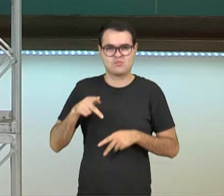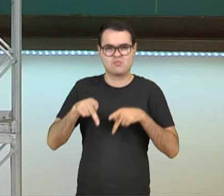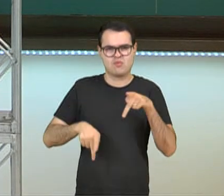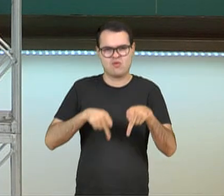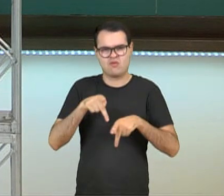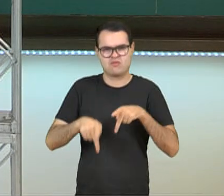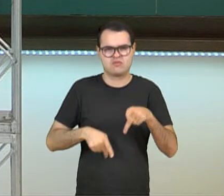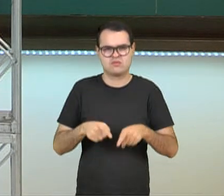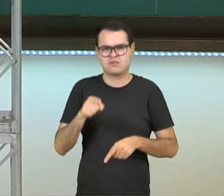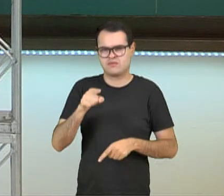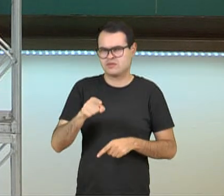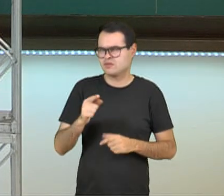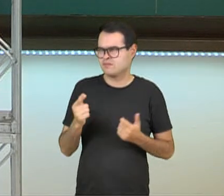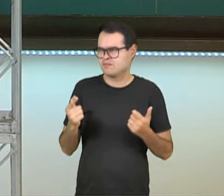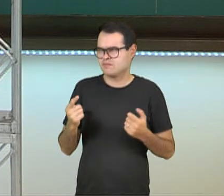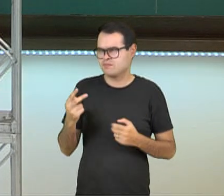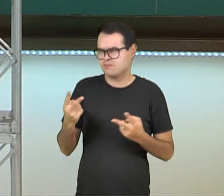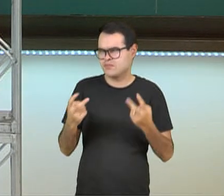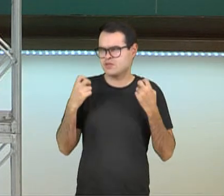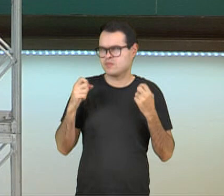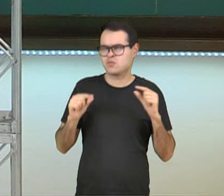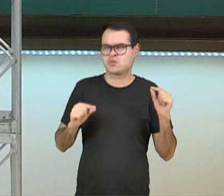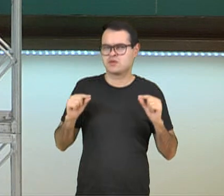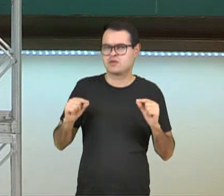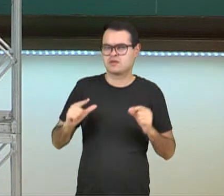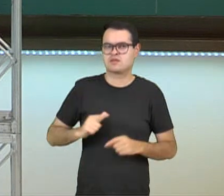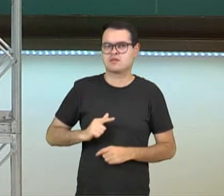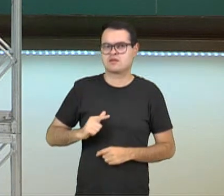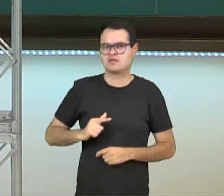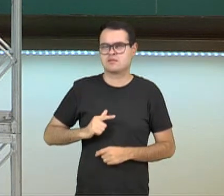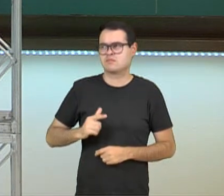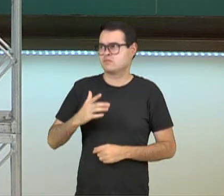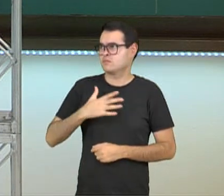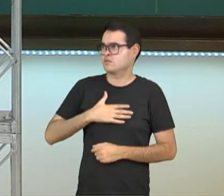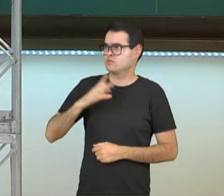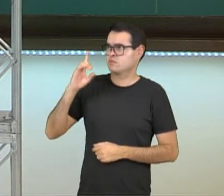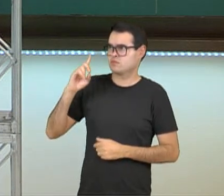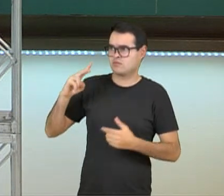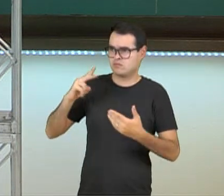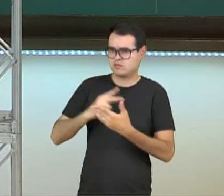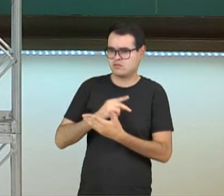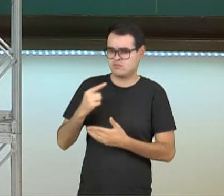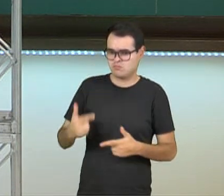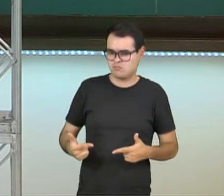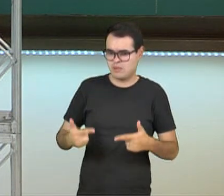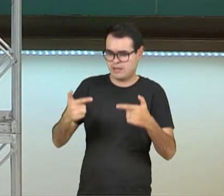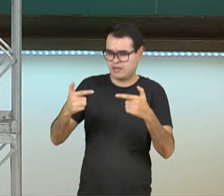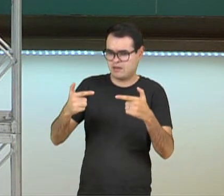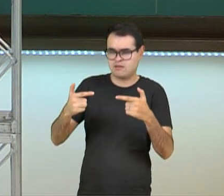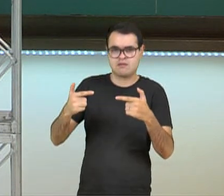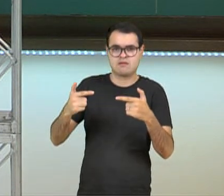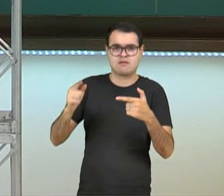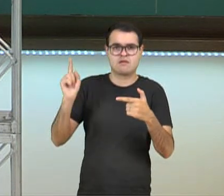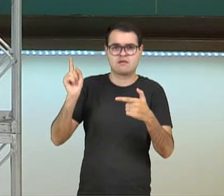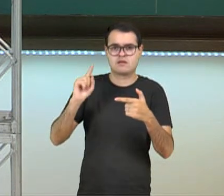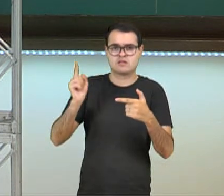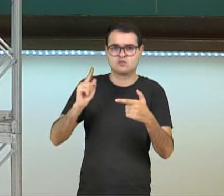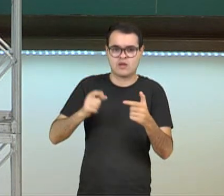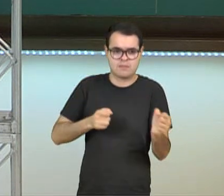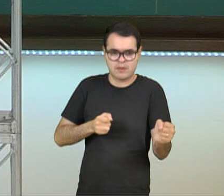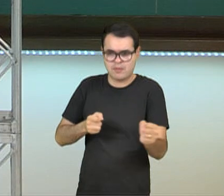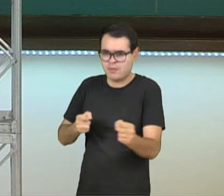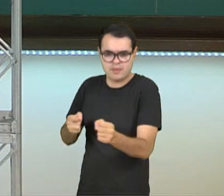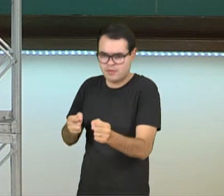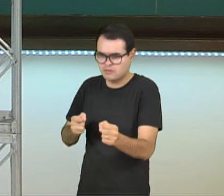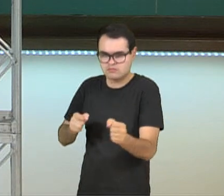tá? Para você raciocinar, colocar aí, meu Deus, aconteceu uma guerra em que as pessoas não tinham armas